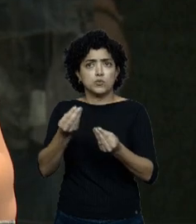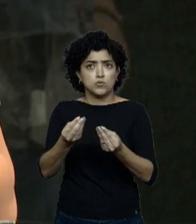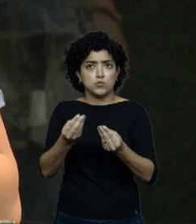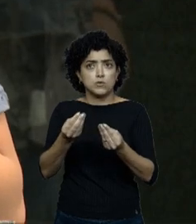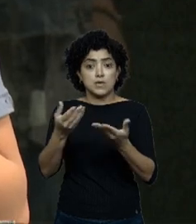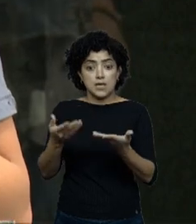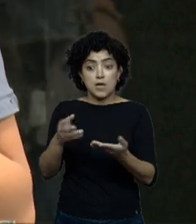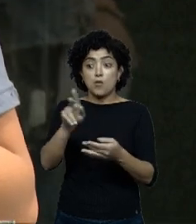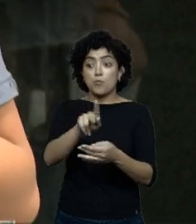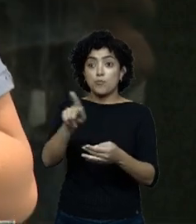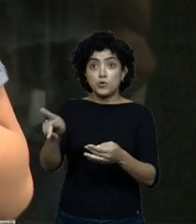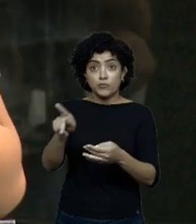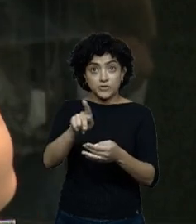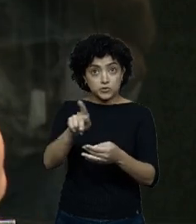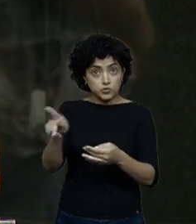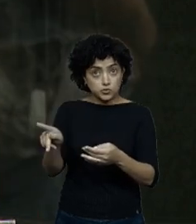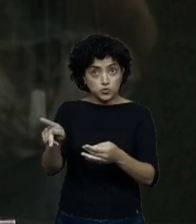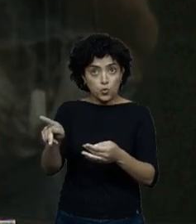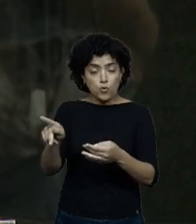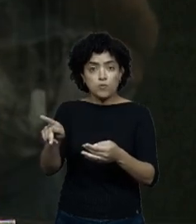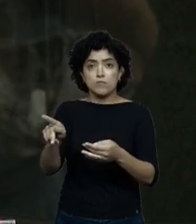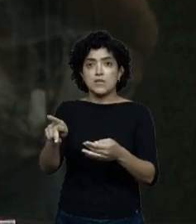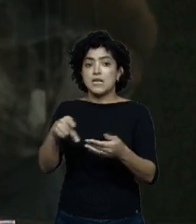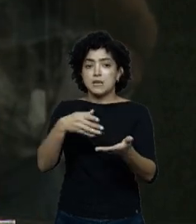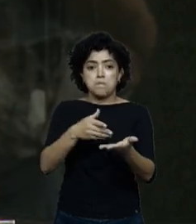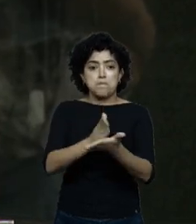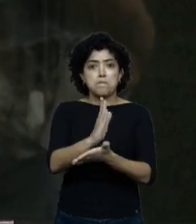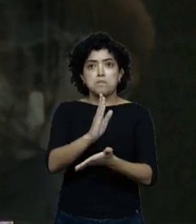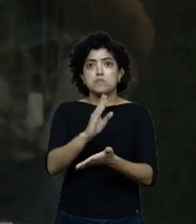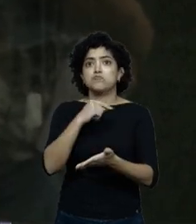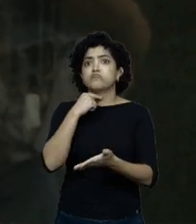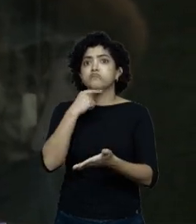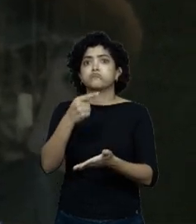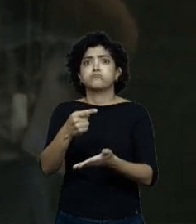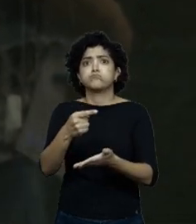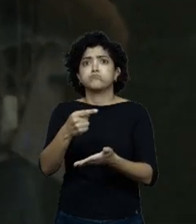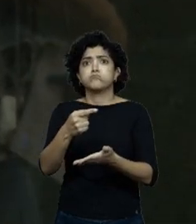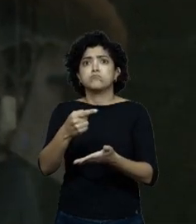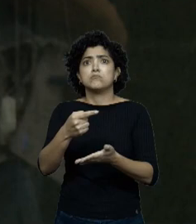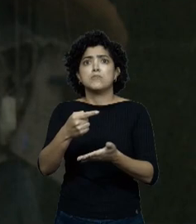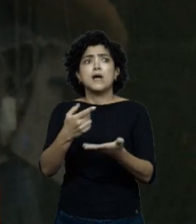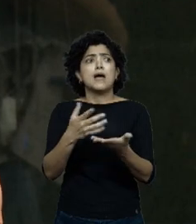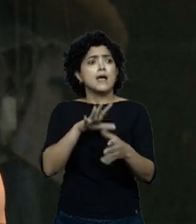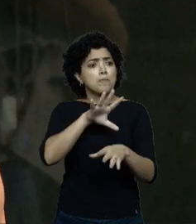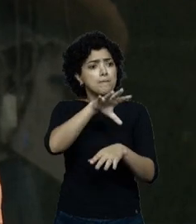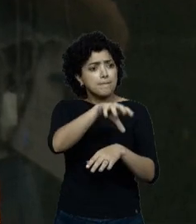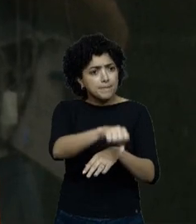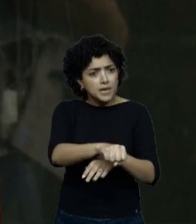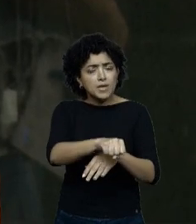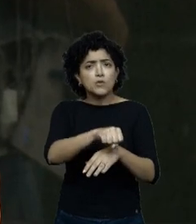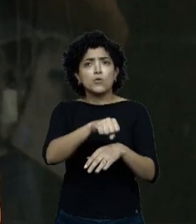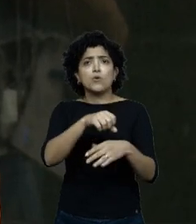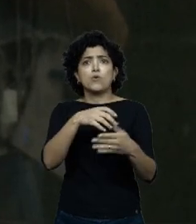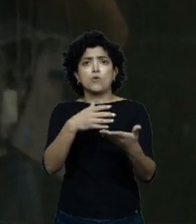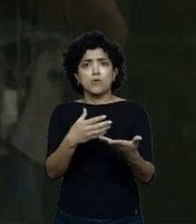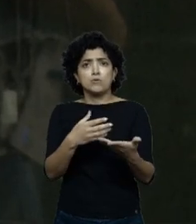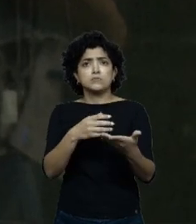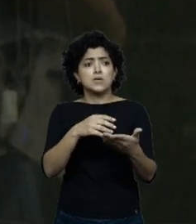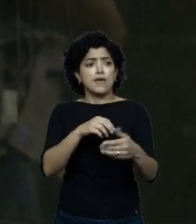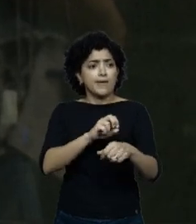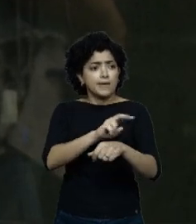professor que não foi classificado no processo seletivo e ele pega aula antes de qualquer professor que está classificado